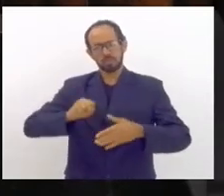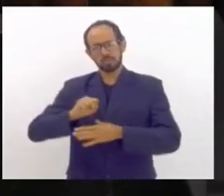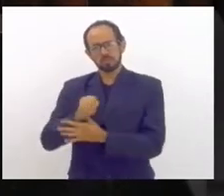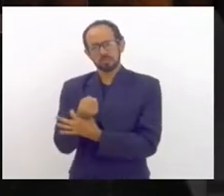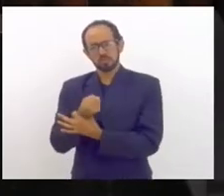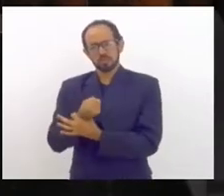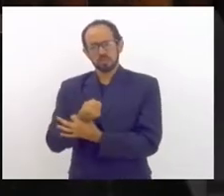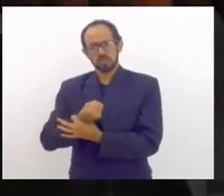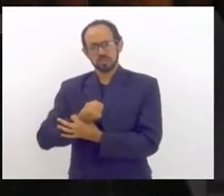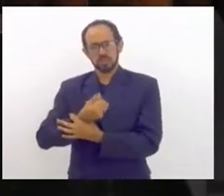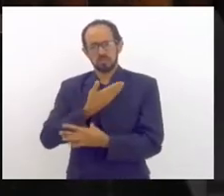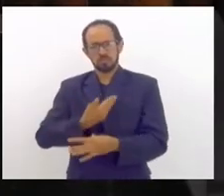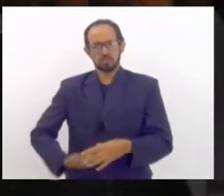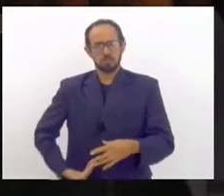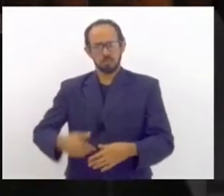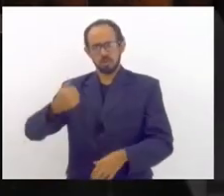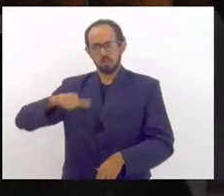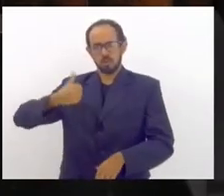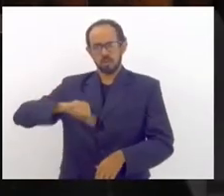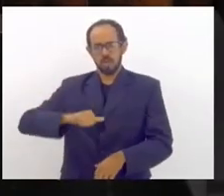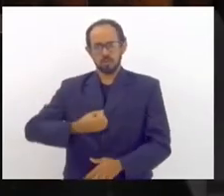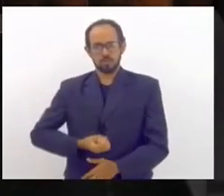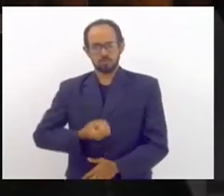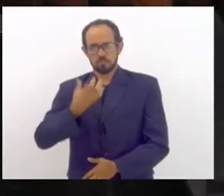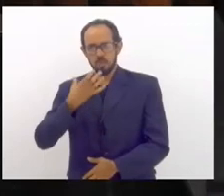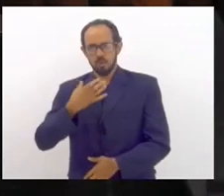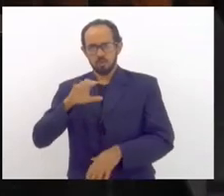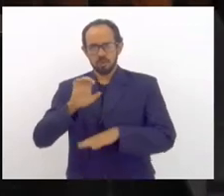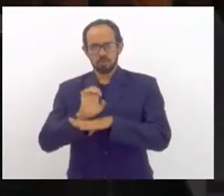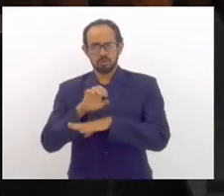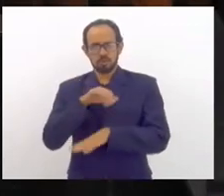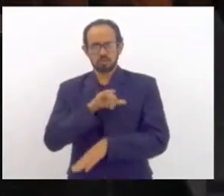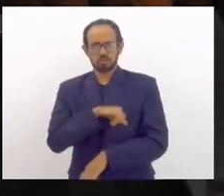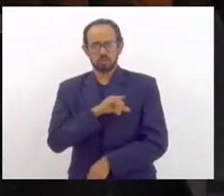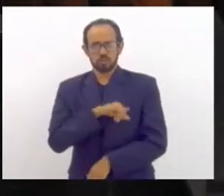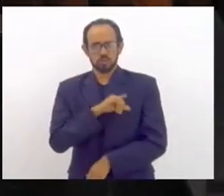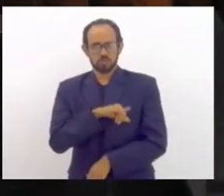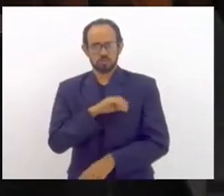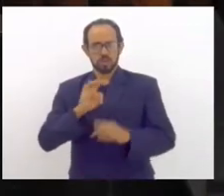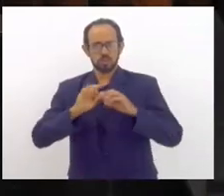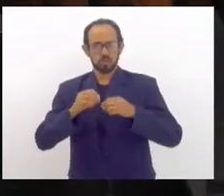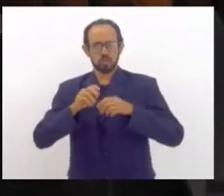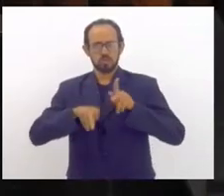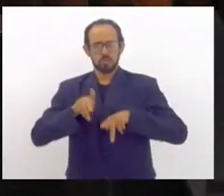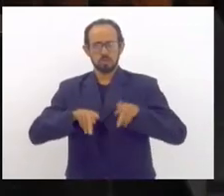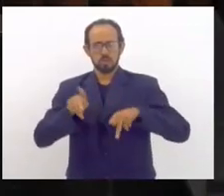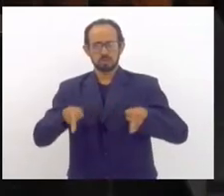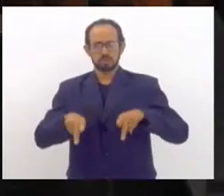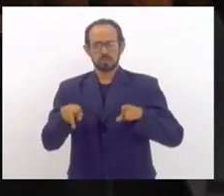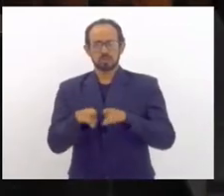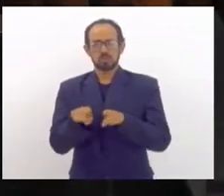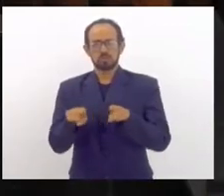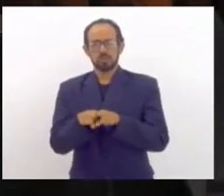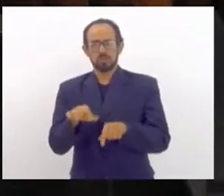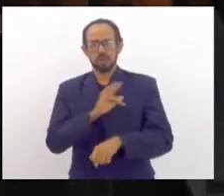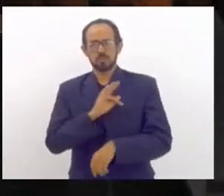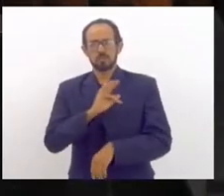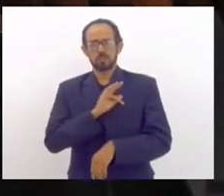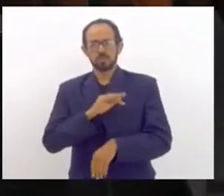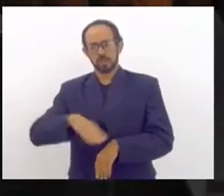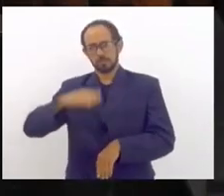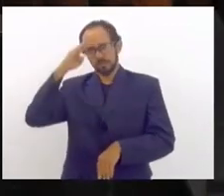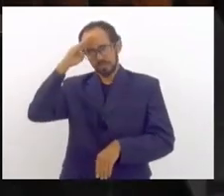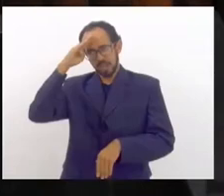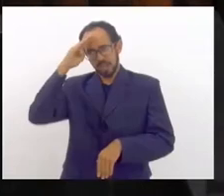estado. Quando eu falo de segurança pública de qualidade, eu falo para segurança para toda a população e para o policial militar. Policial militar hoje que eu sempre